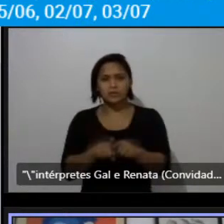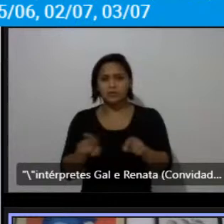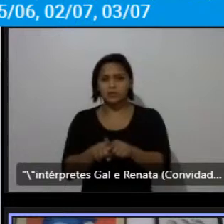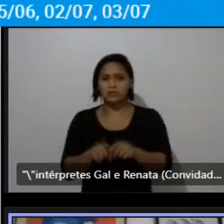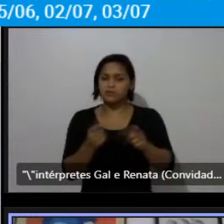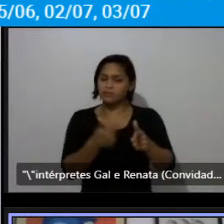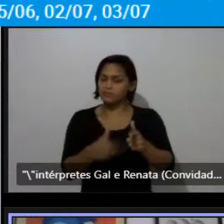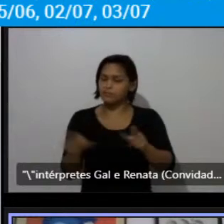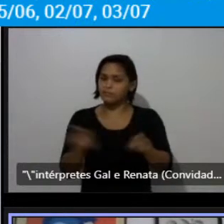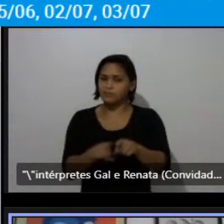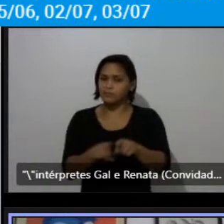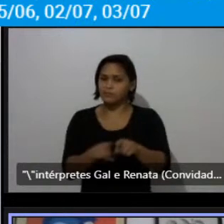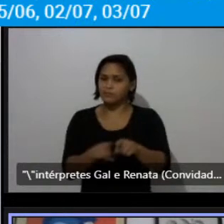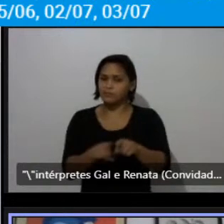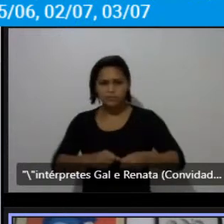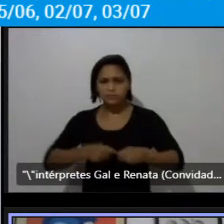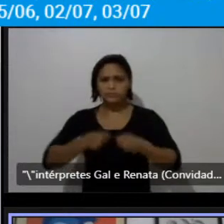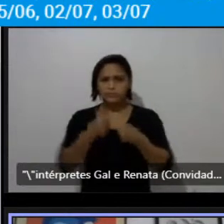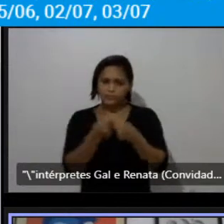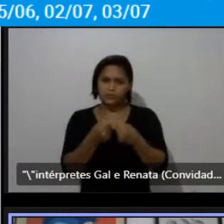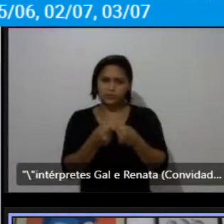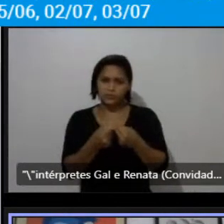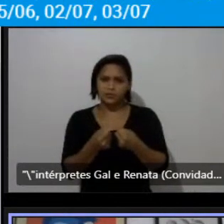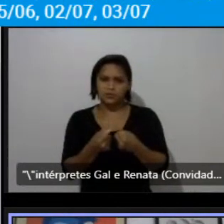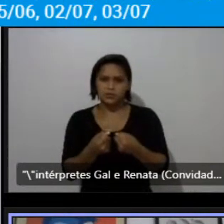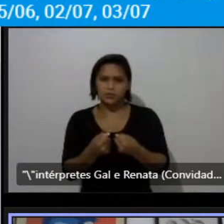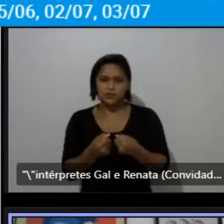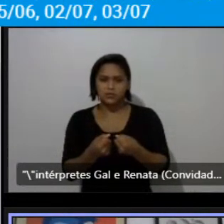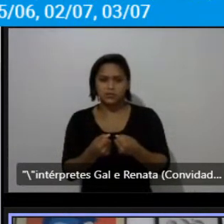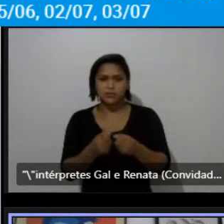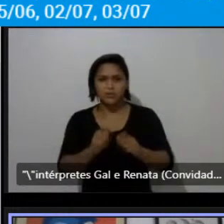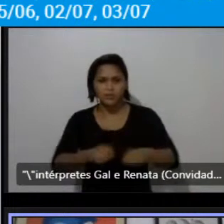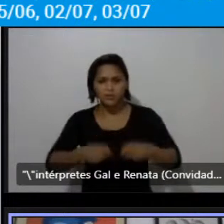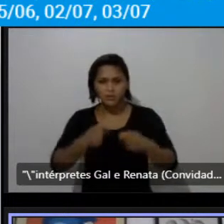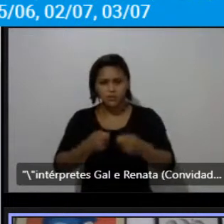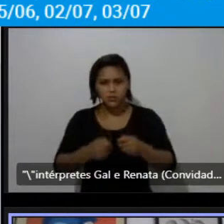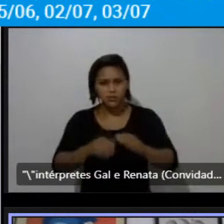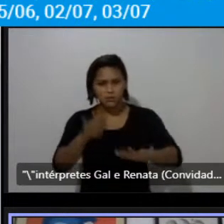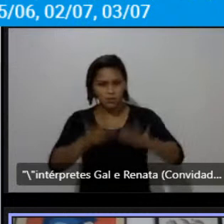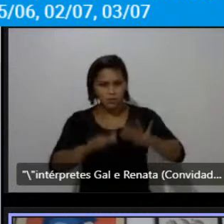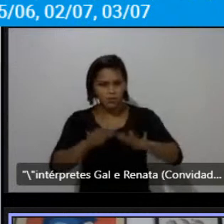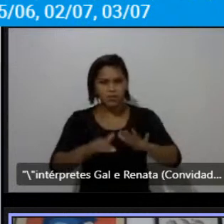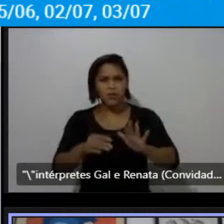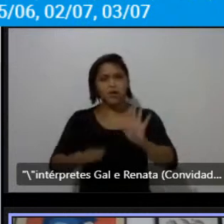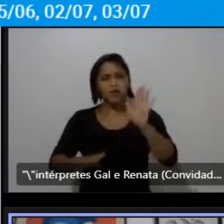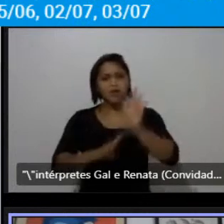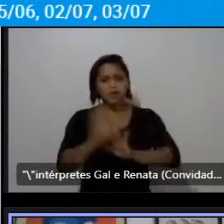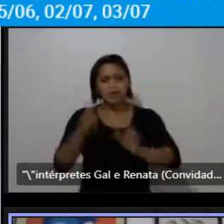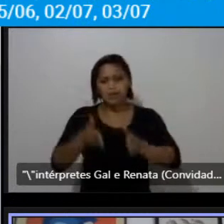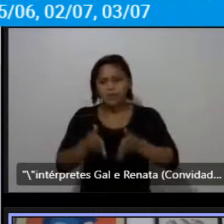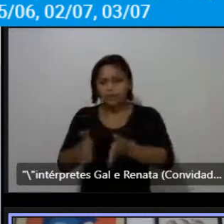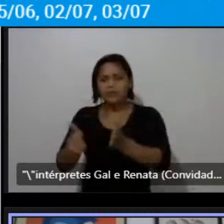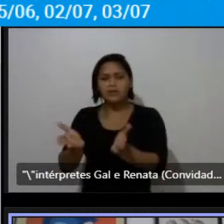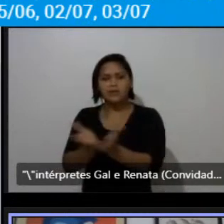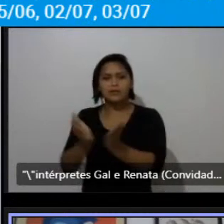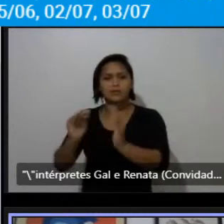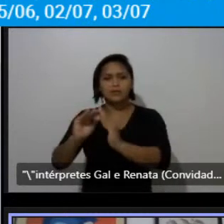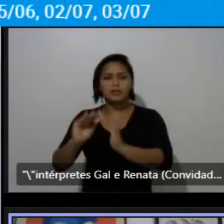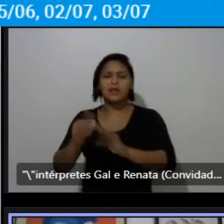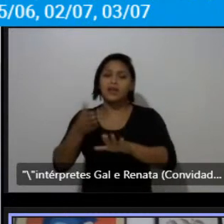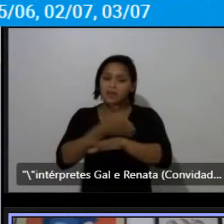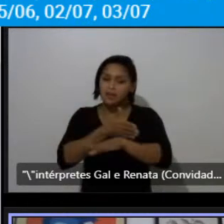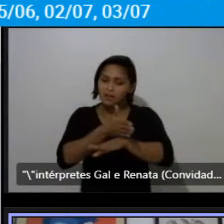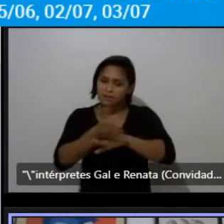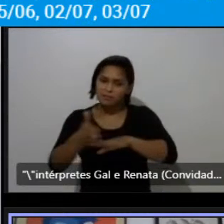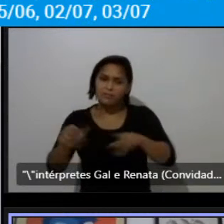tempo, um fortalecimento do paramilitar dentro das periferias, né? E há aí uma passagem que a